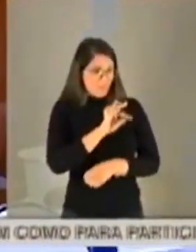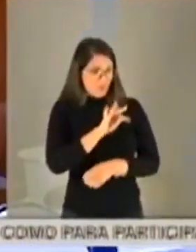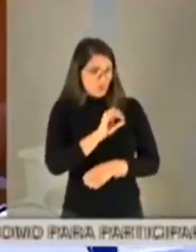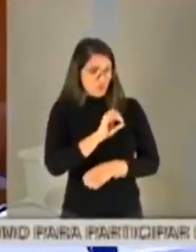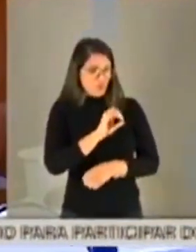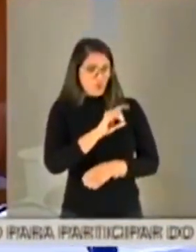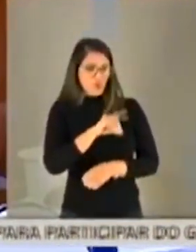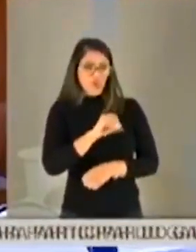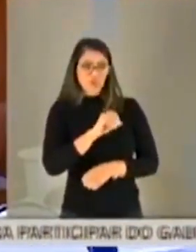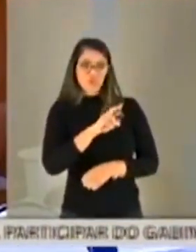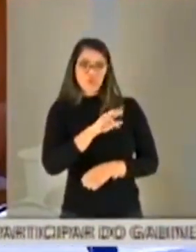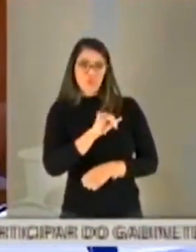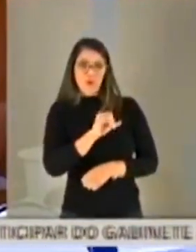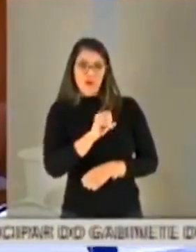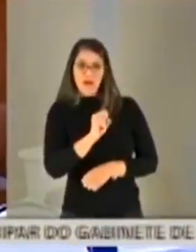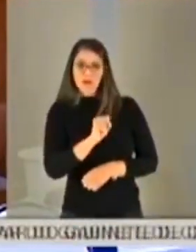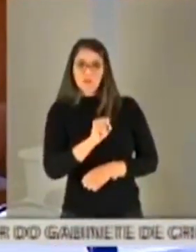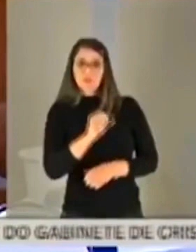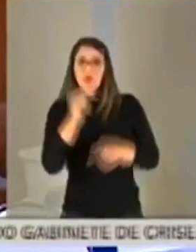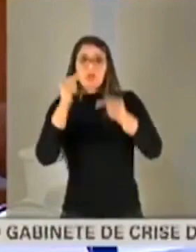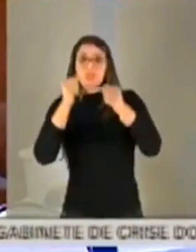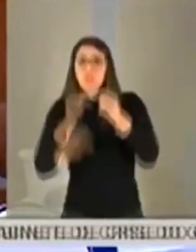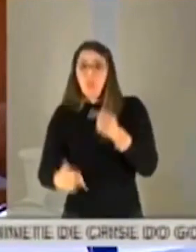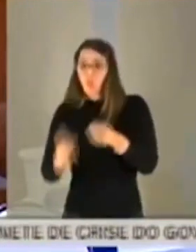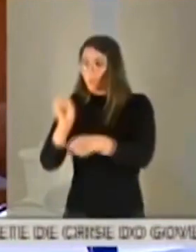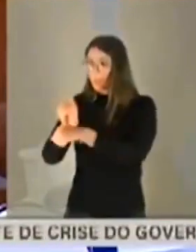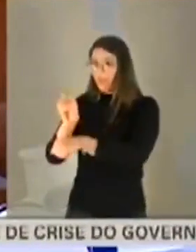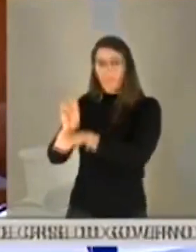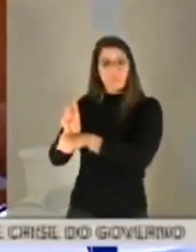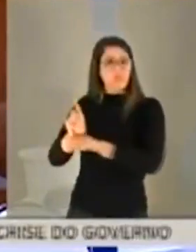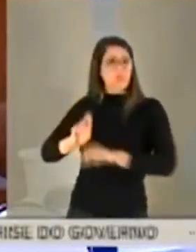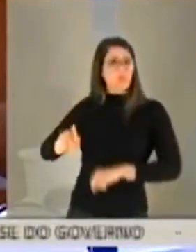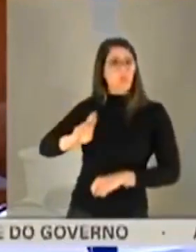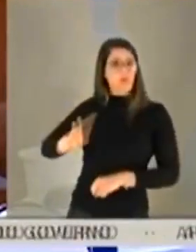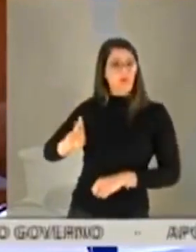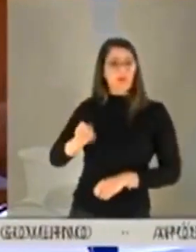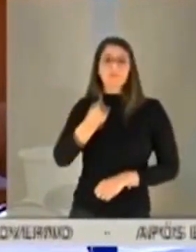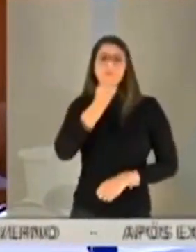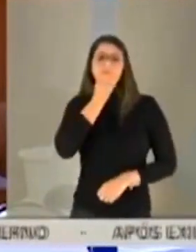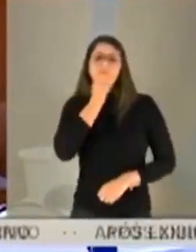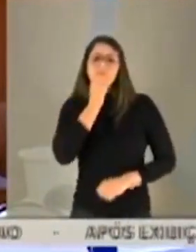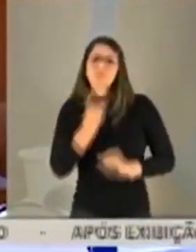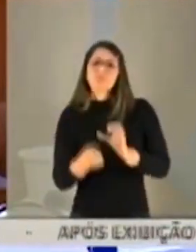nunca cabe para vírus. Por exemplo, doutora, quando surgiu o H1N1,